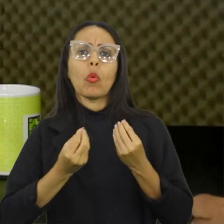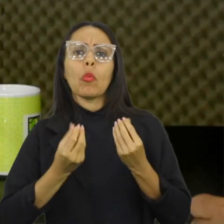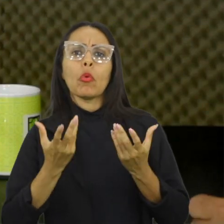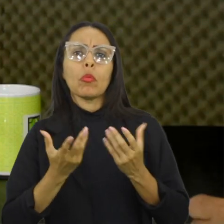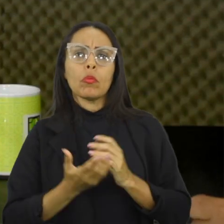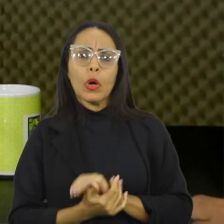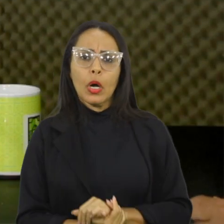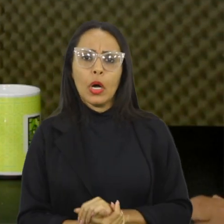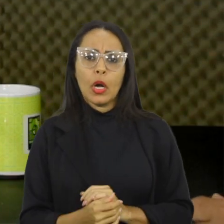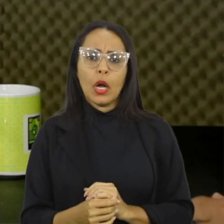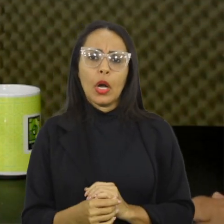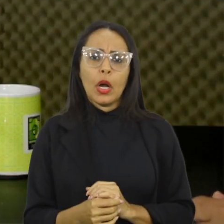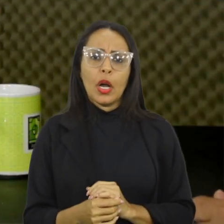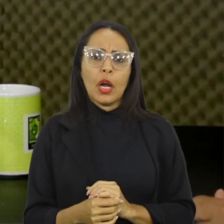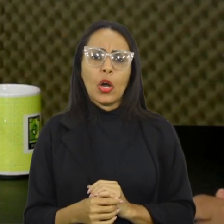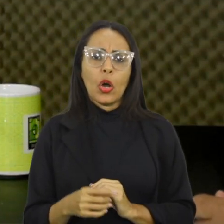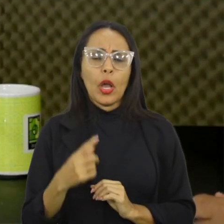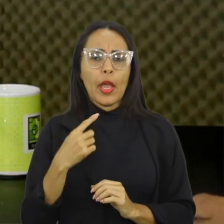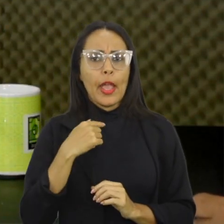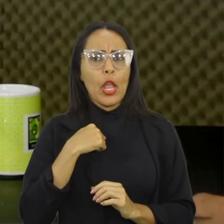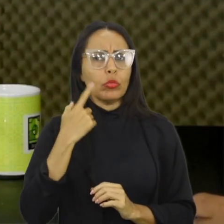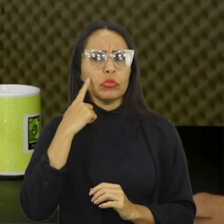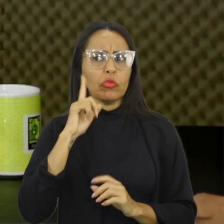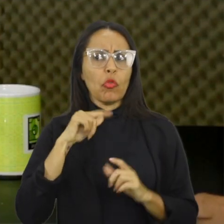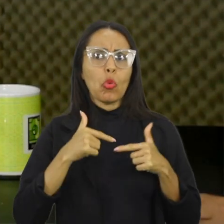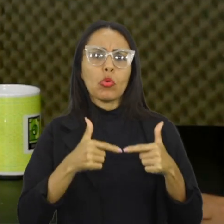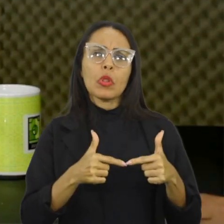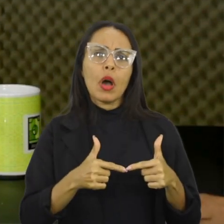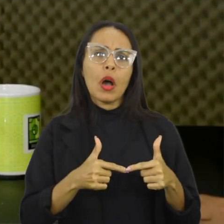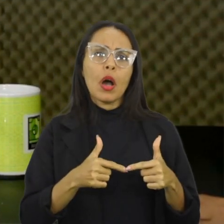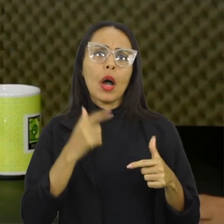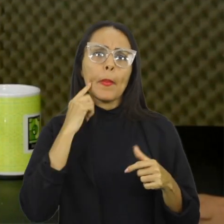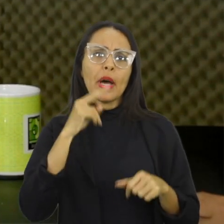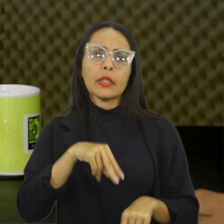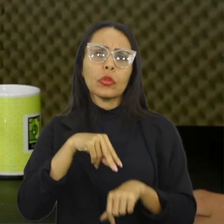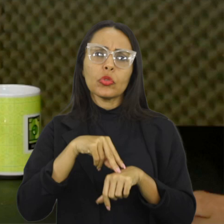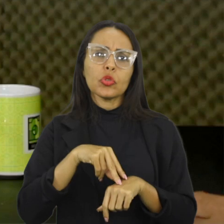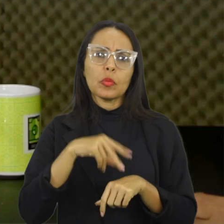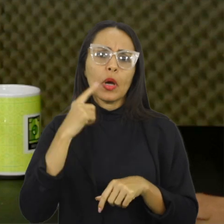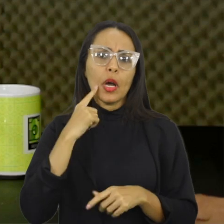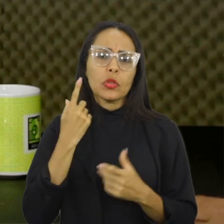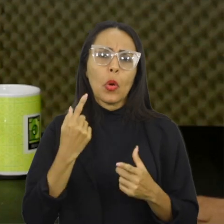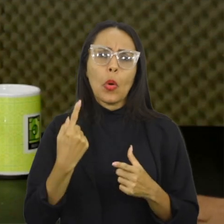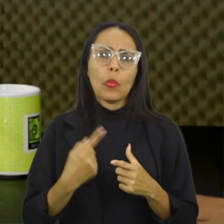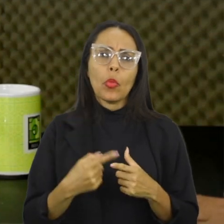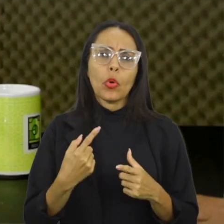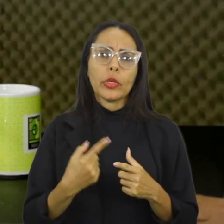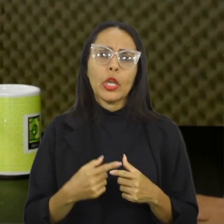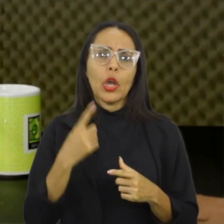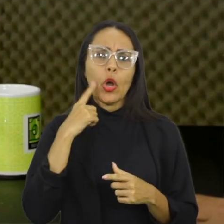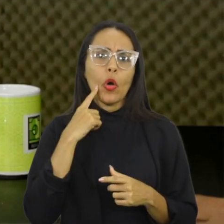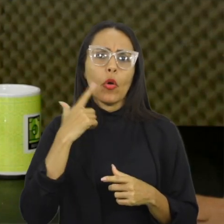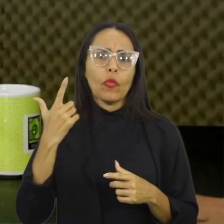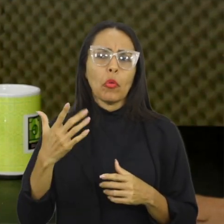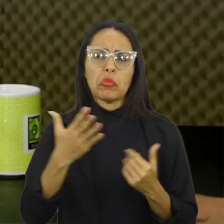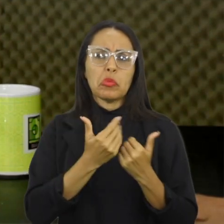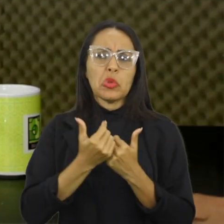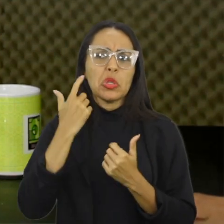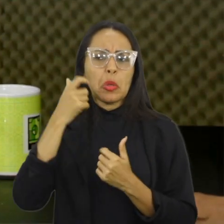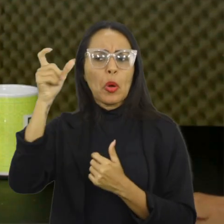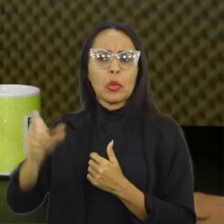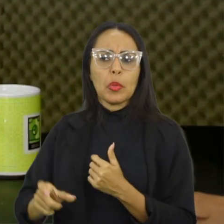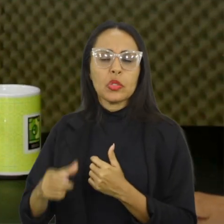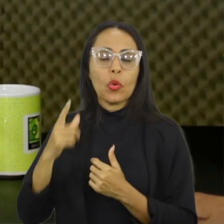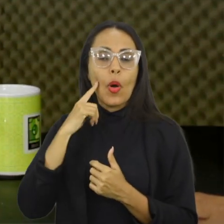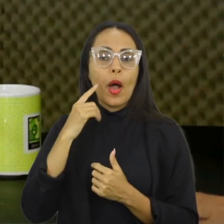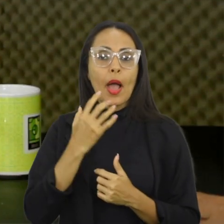assim como assim eu não vou lutar para estar nesse espaço? Por que eu vou deixar esse espaço para outra pessoa? E era